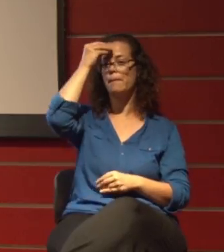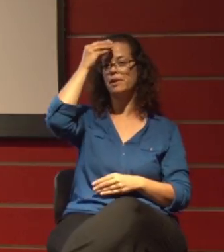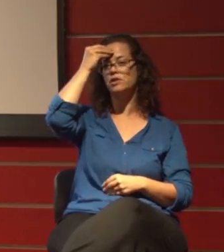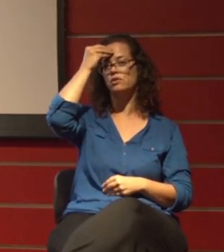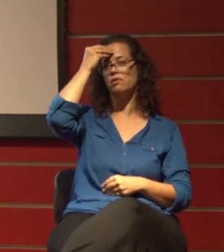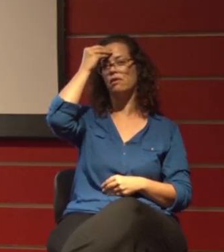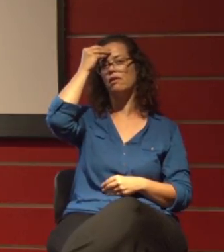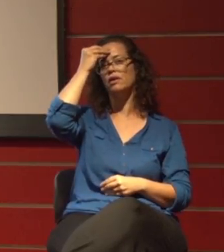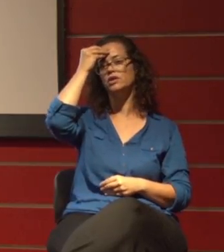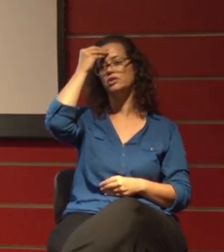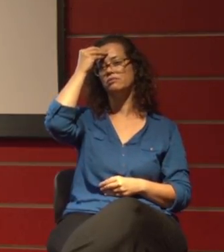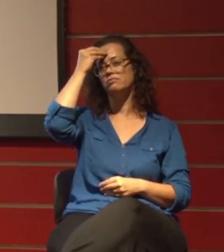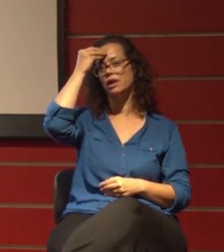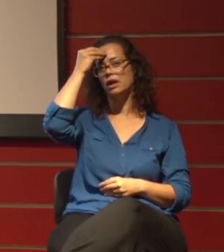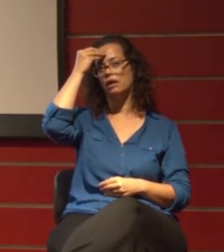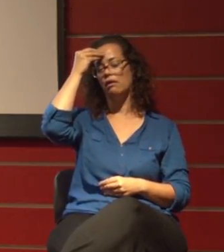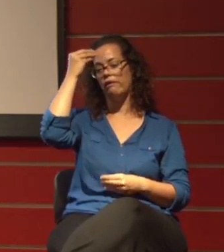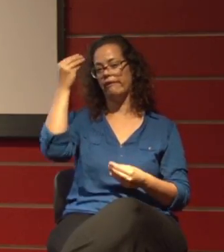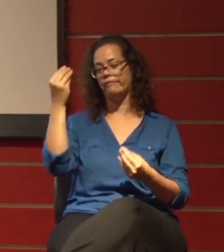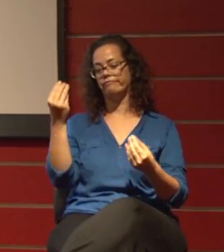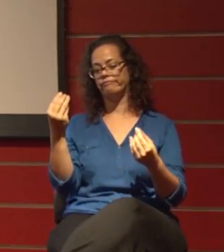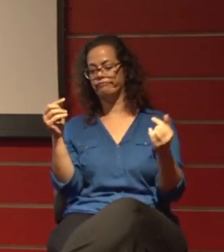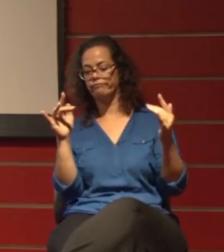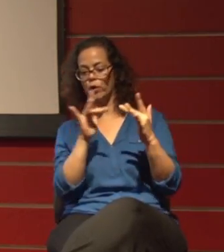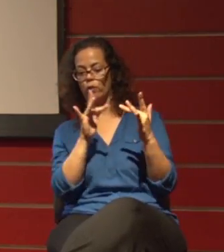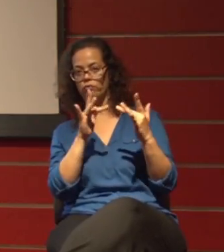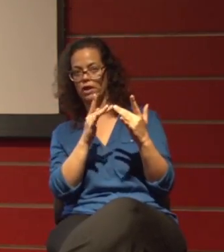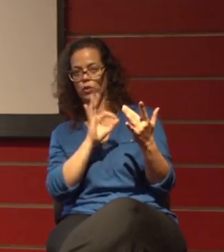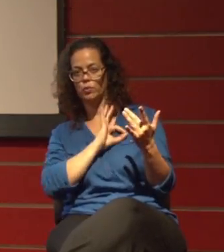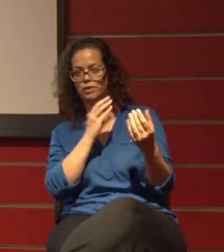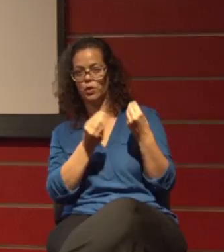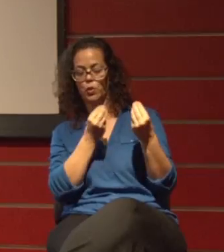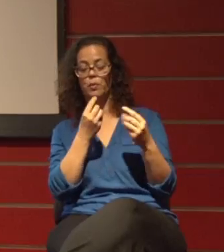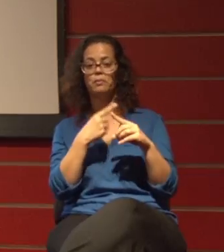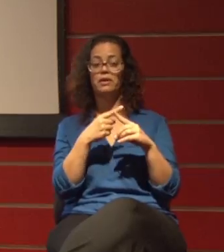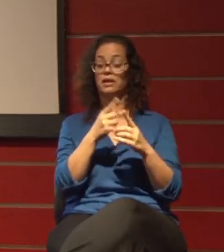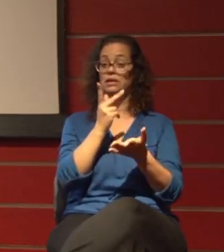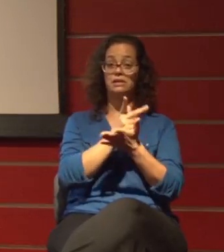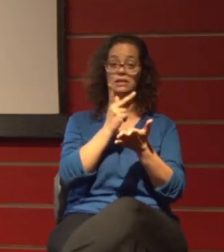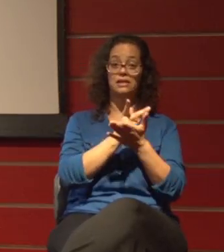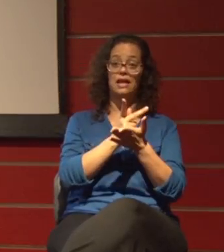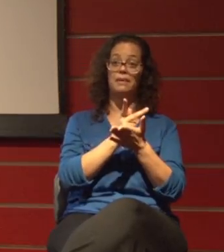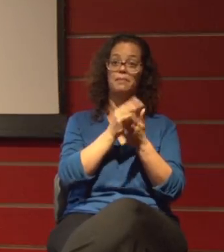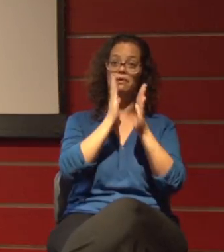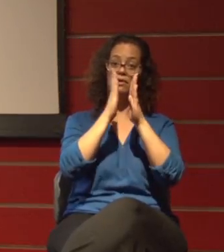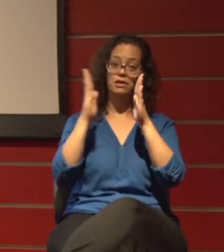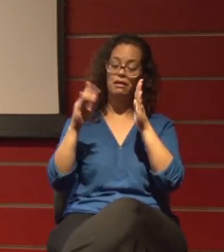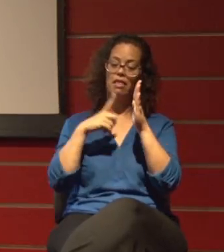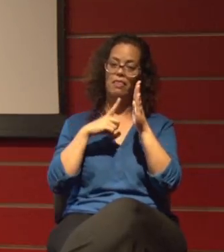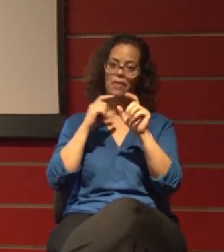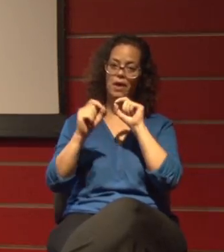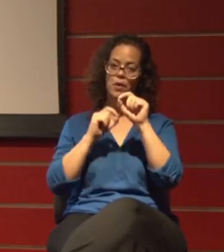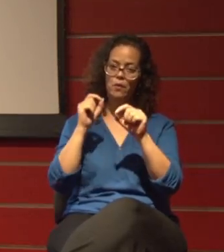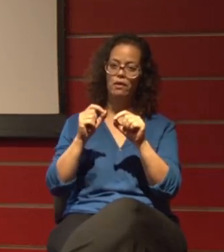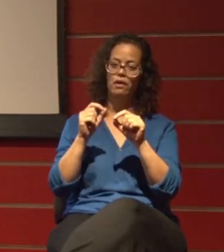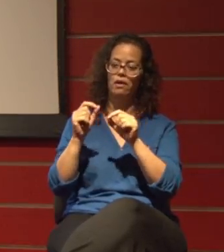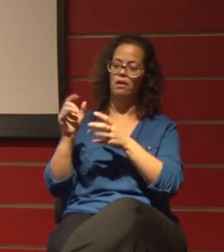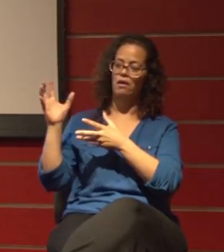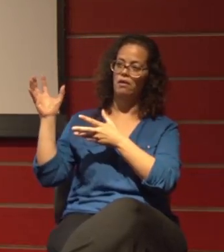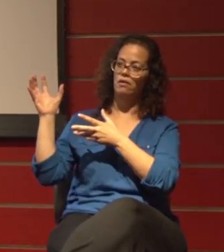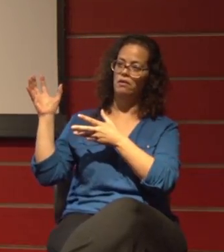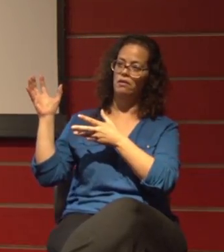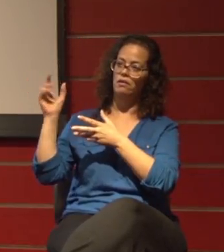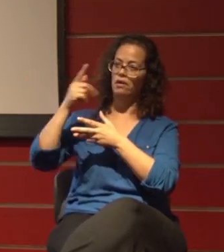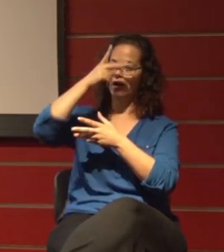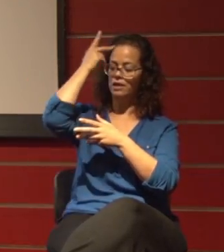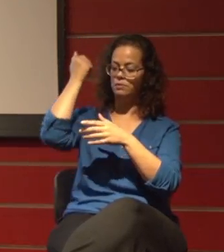polícia né porque tipo os personagens superherois brancos sempre tem um momento um episódio de tipo entrar para esse lado curo e a polícia